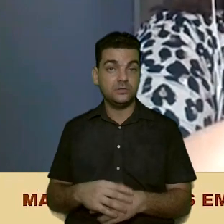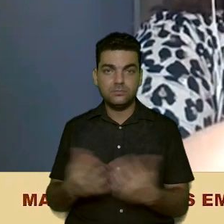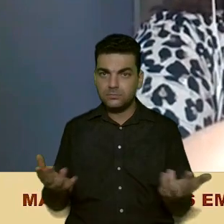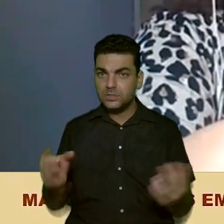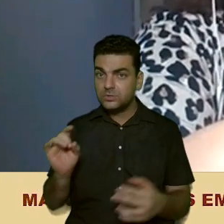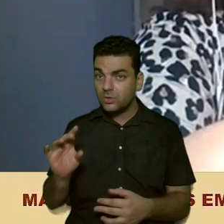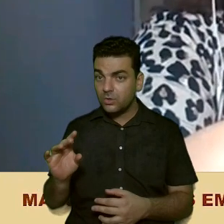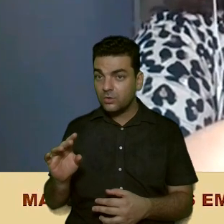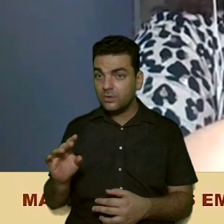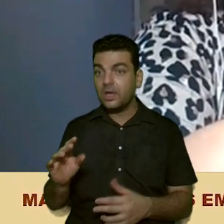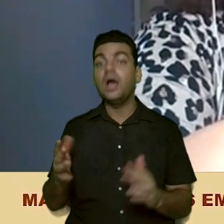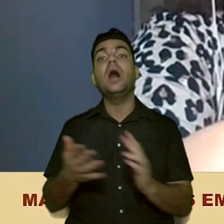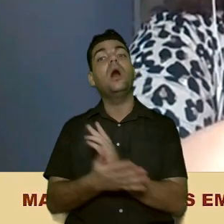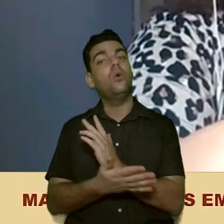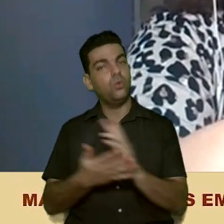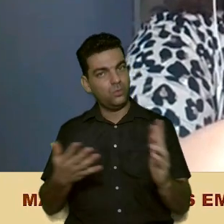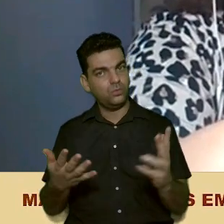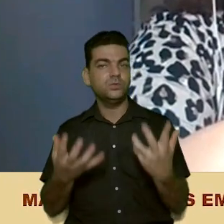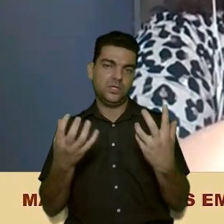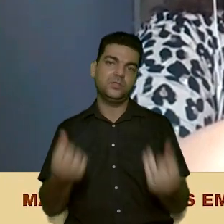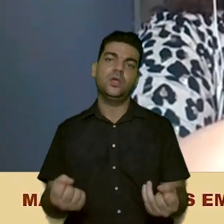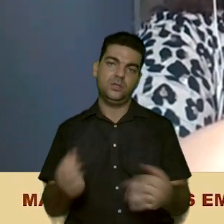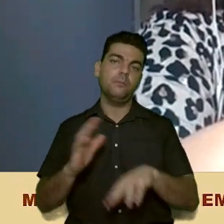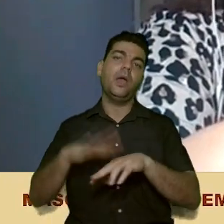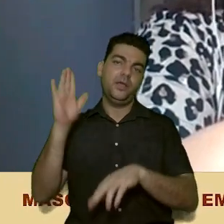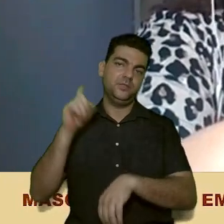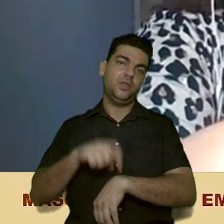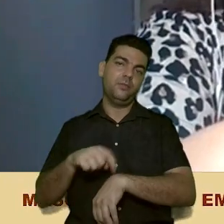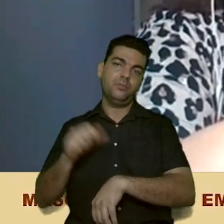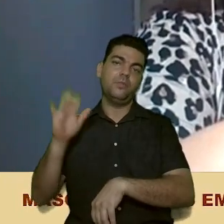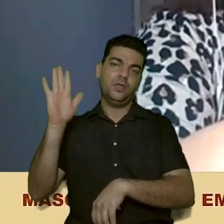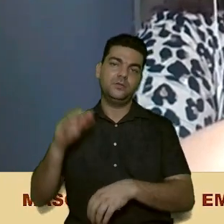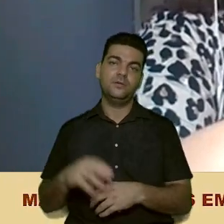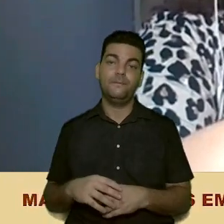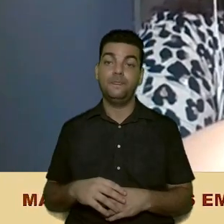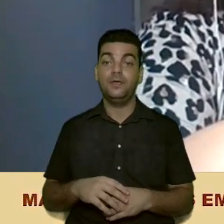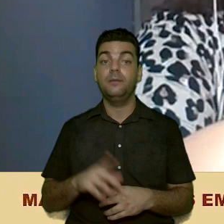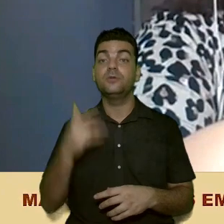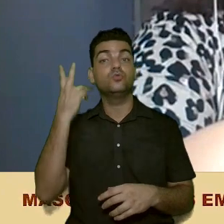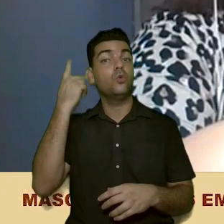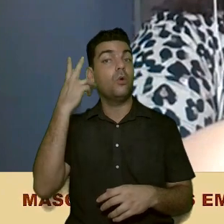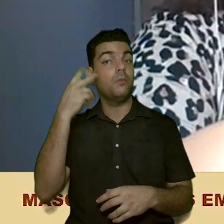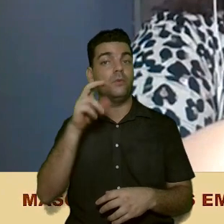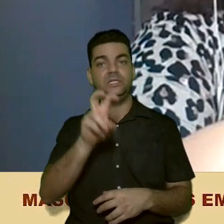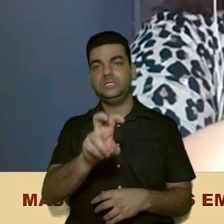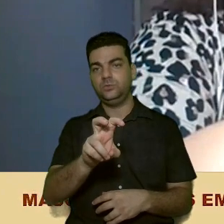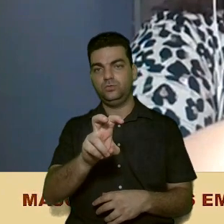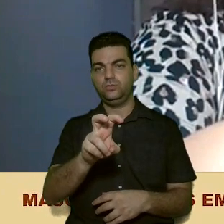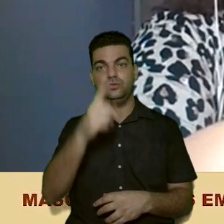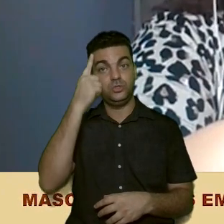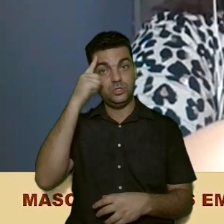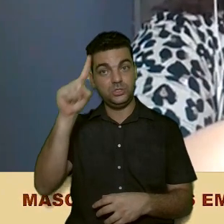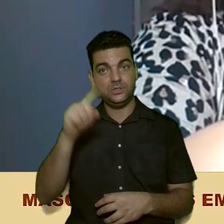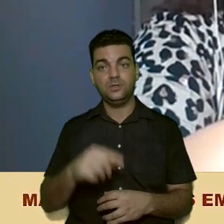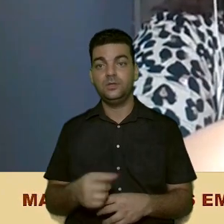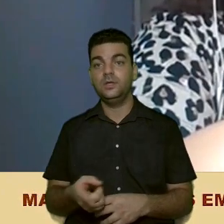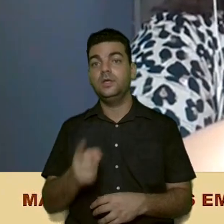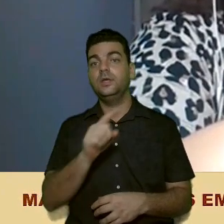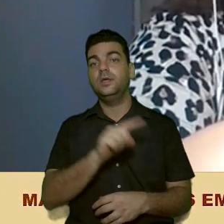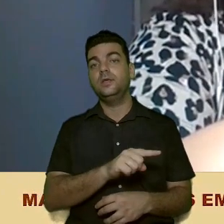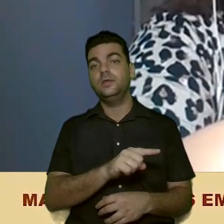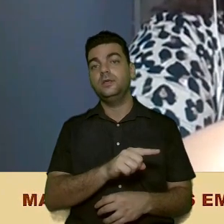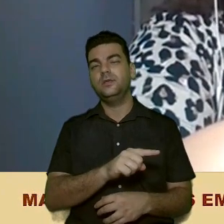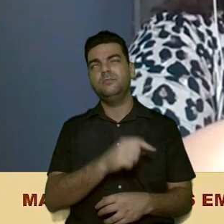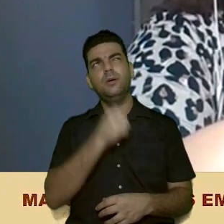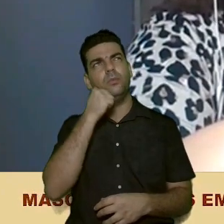prorrogam isso, empresas já engajadas nesse processo, né, dessa possibilidade, mas em sua maioria ainda é 5 dias para os homens e um tempo muito